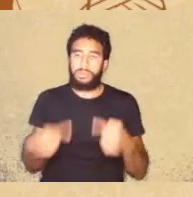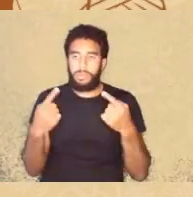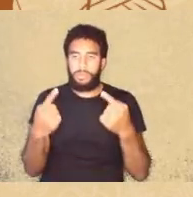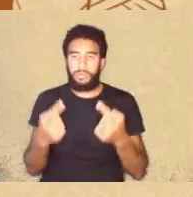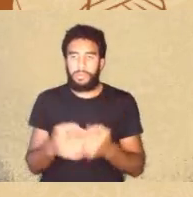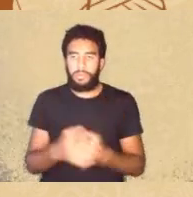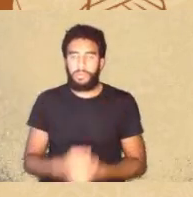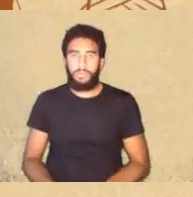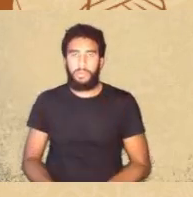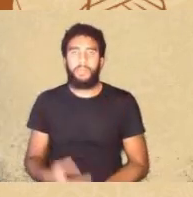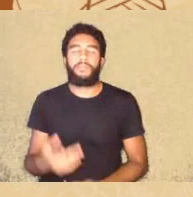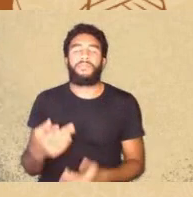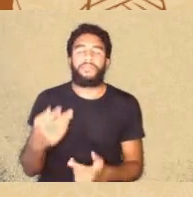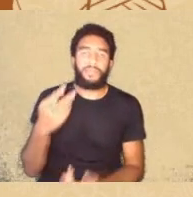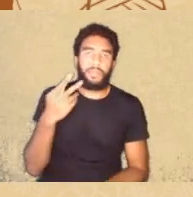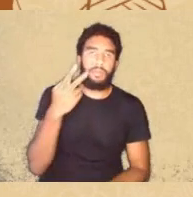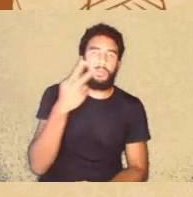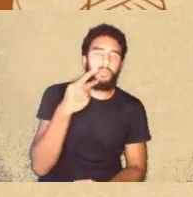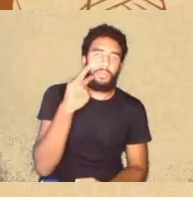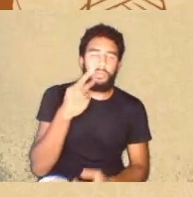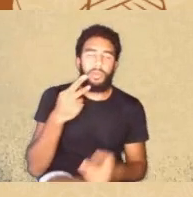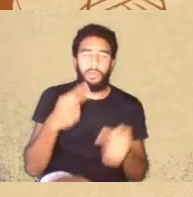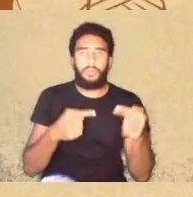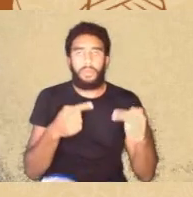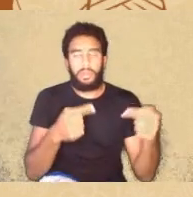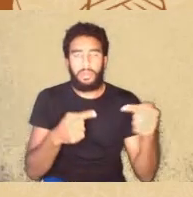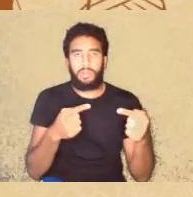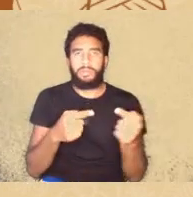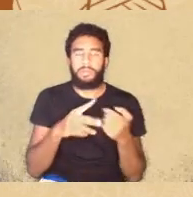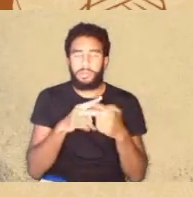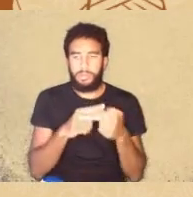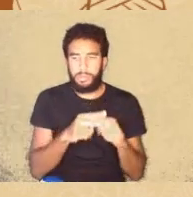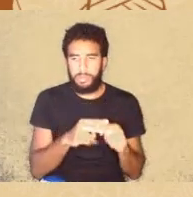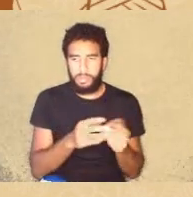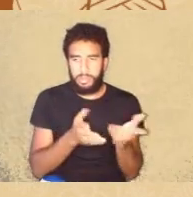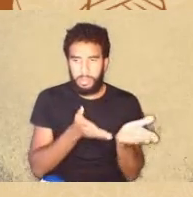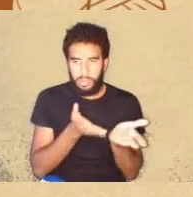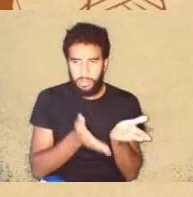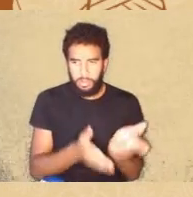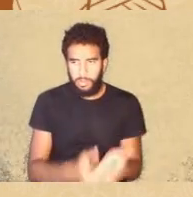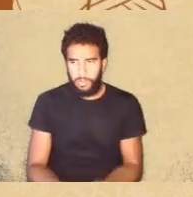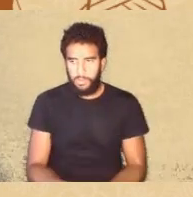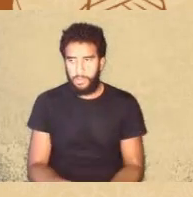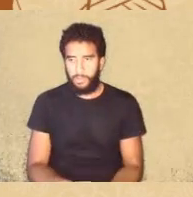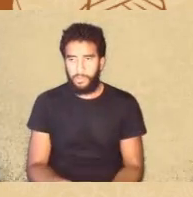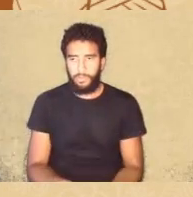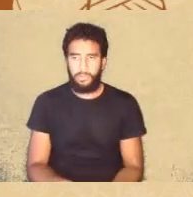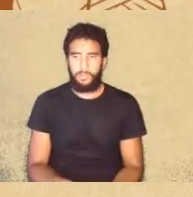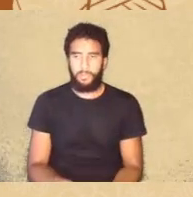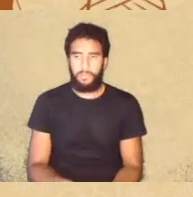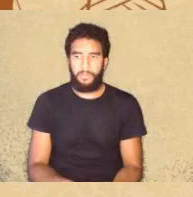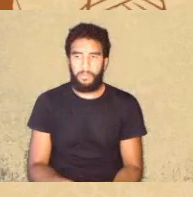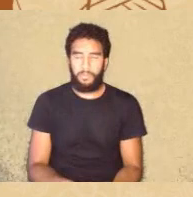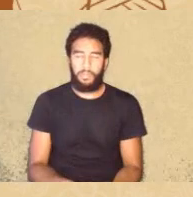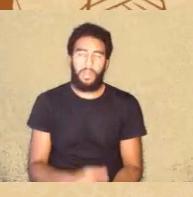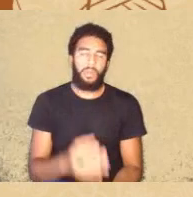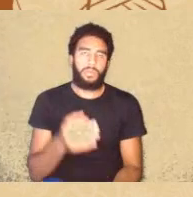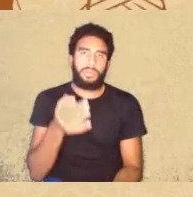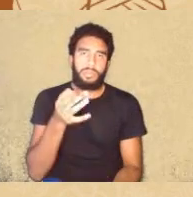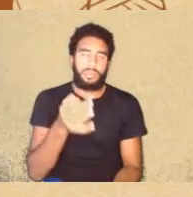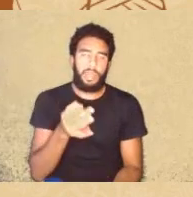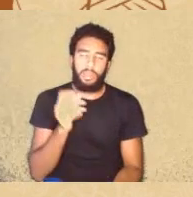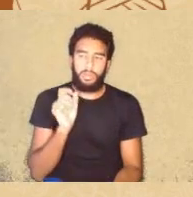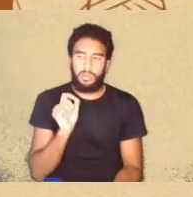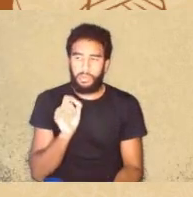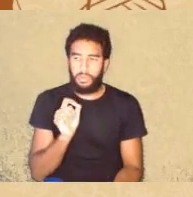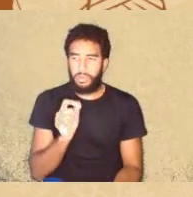de reparação, para além do econômico, podem dar, assim, o que seria o ideal? Inundar a gente de dinheiro